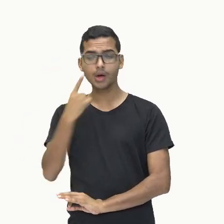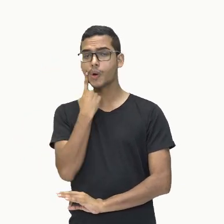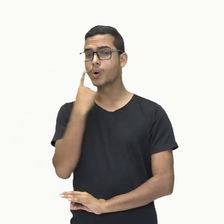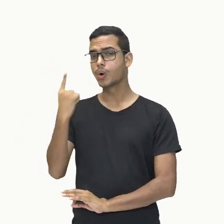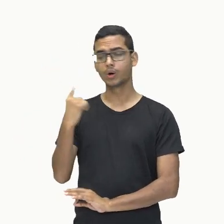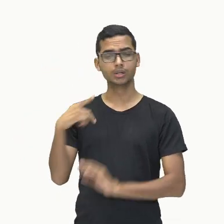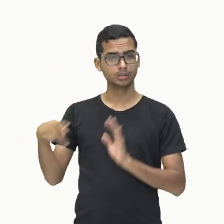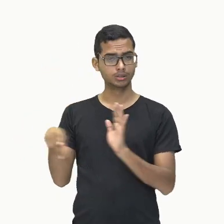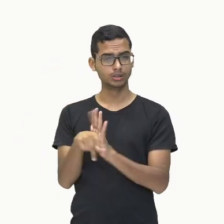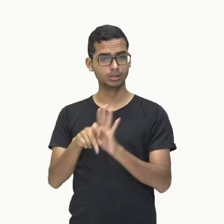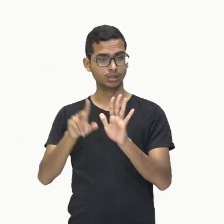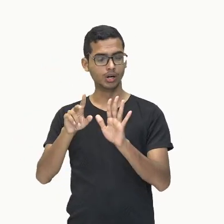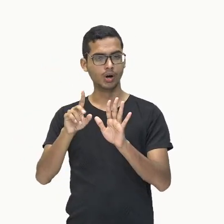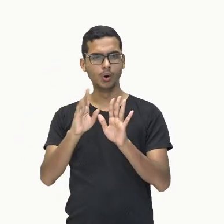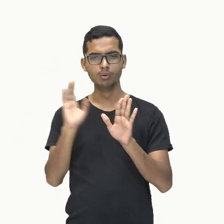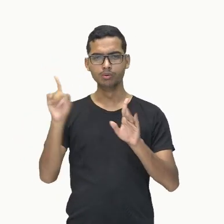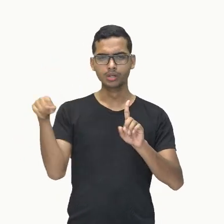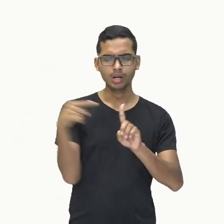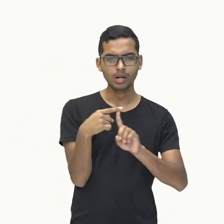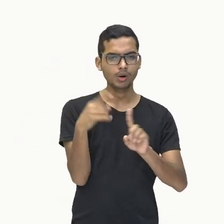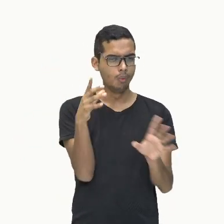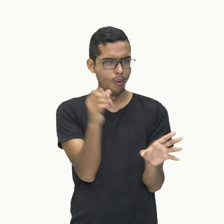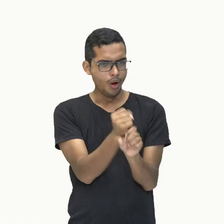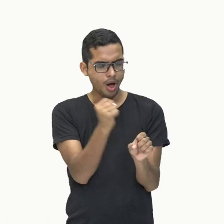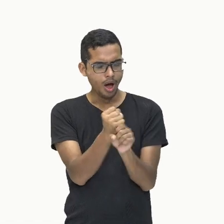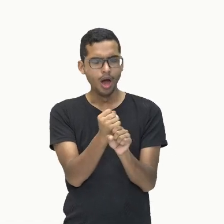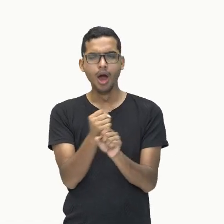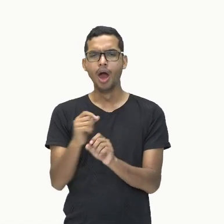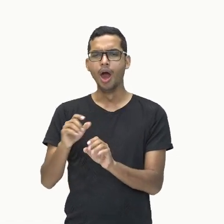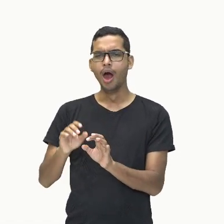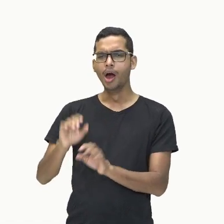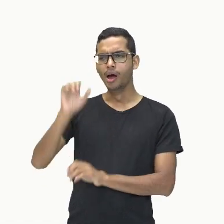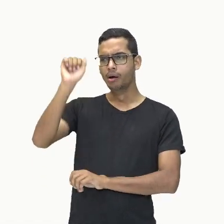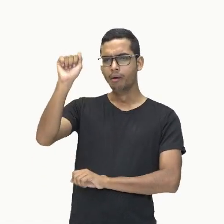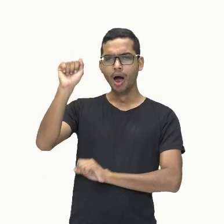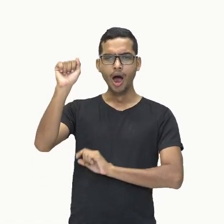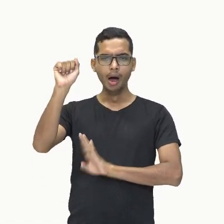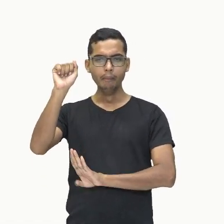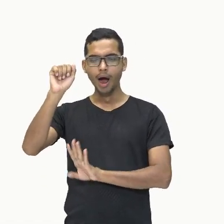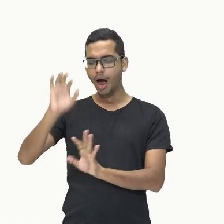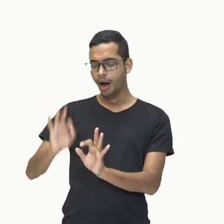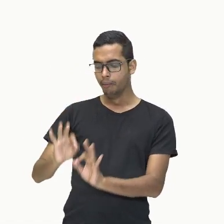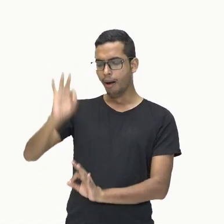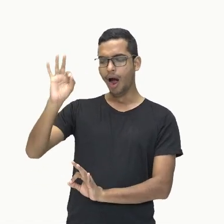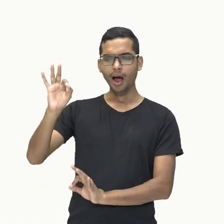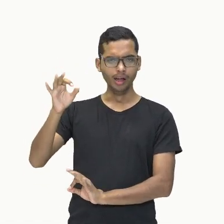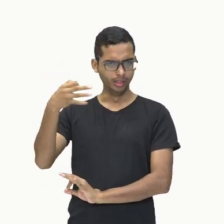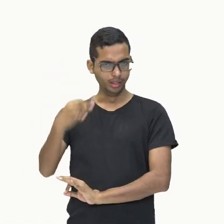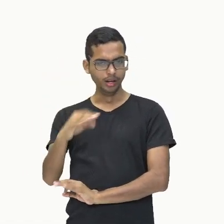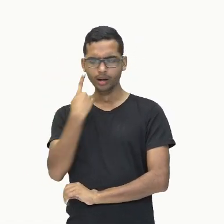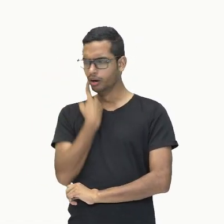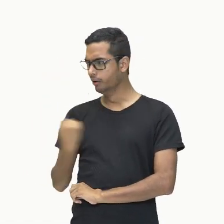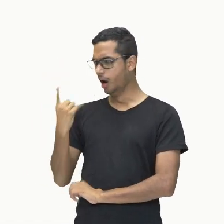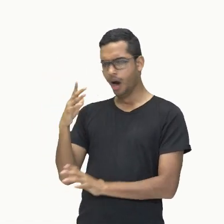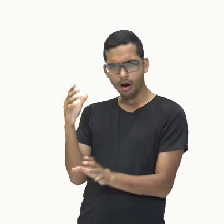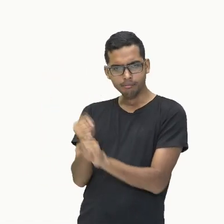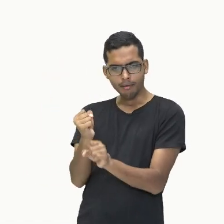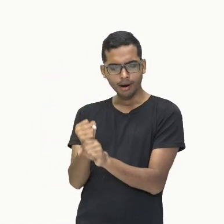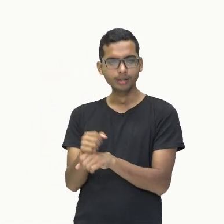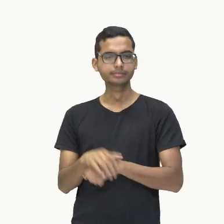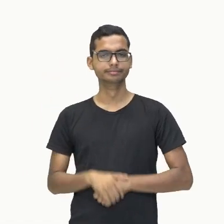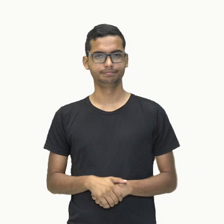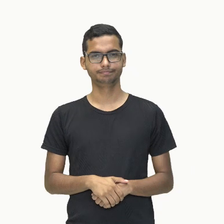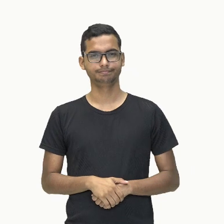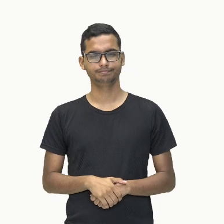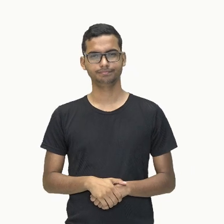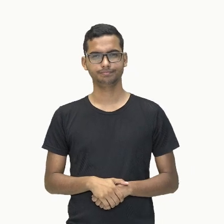do nosso tema de hoje, né? Calcular, então, a distância de um ponto até uma reta, tá bom? Então, a gente